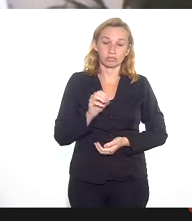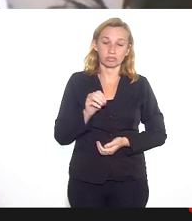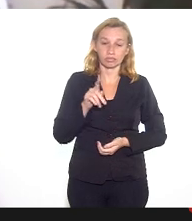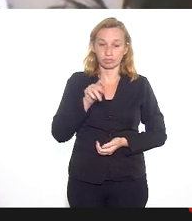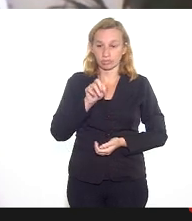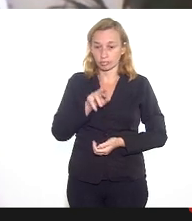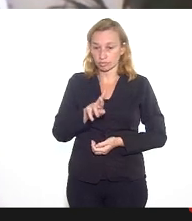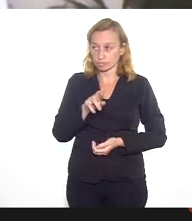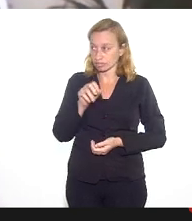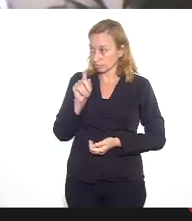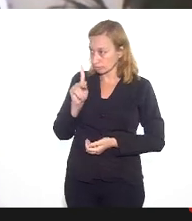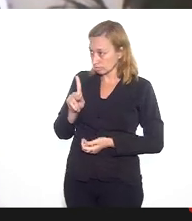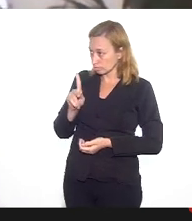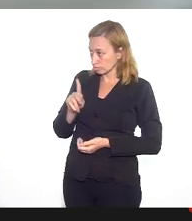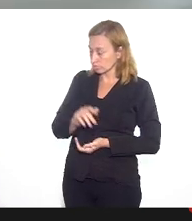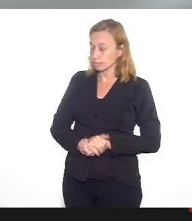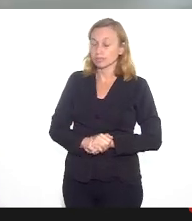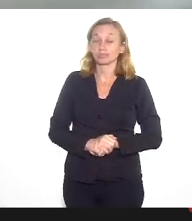só,